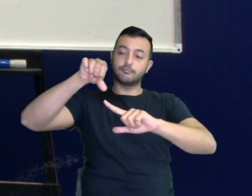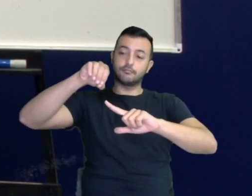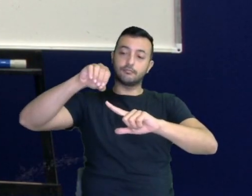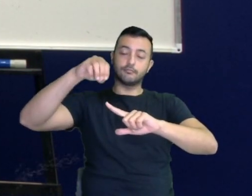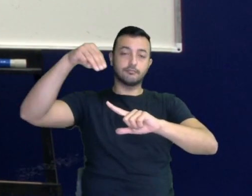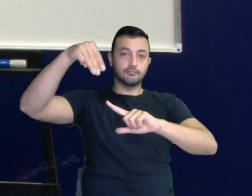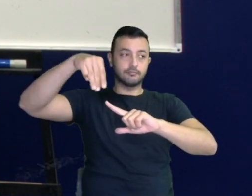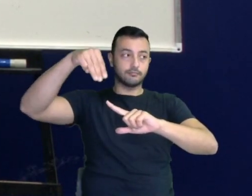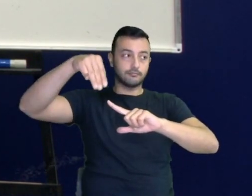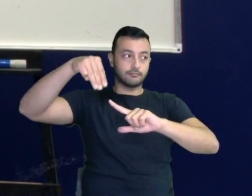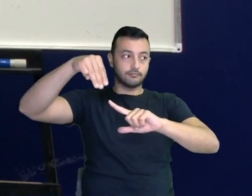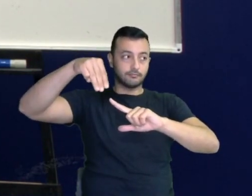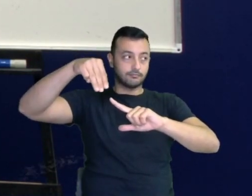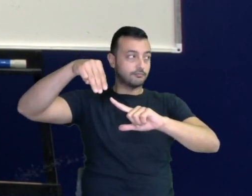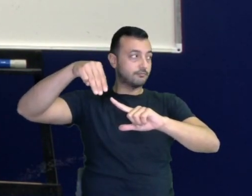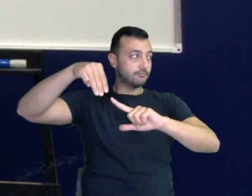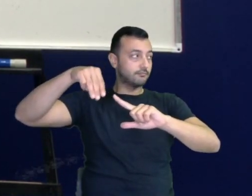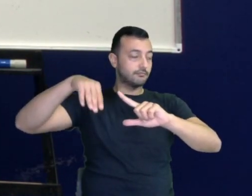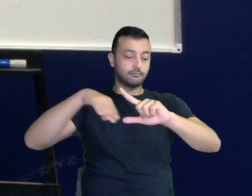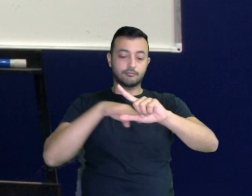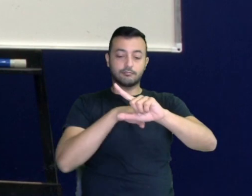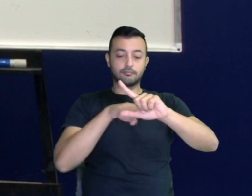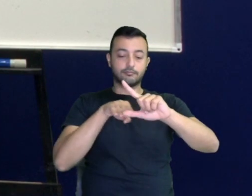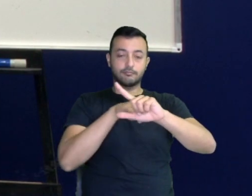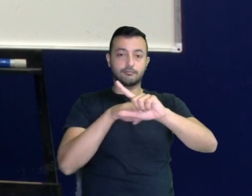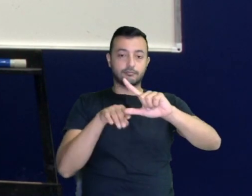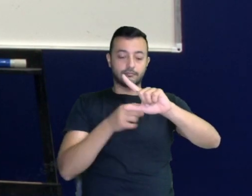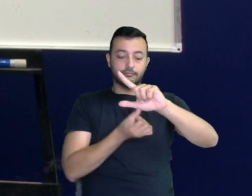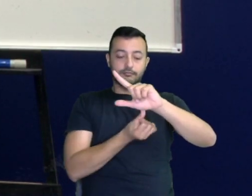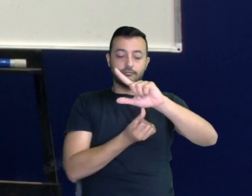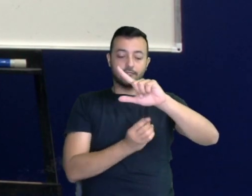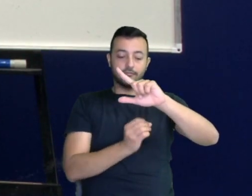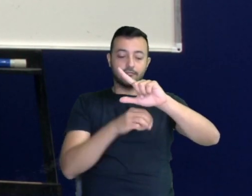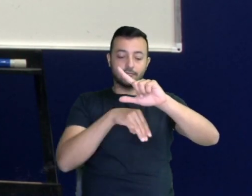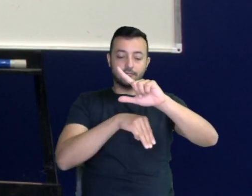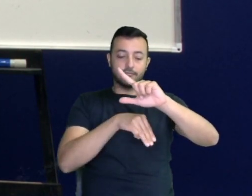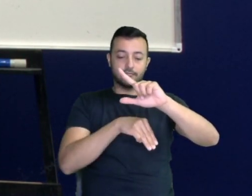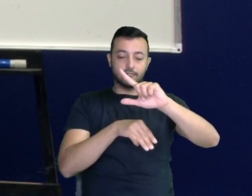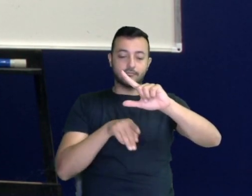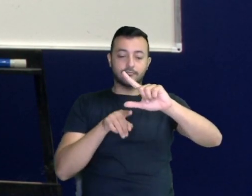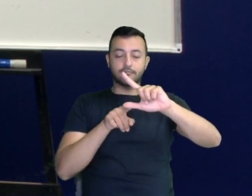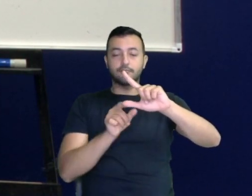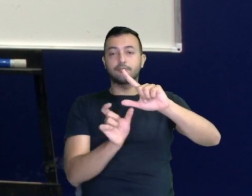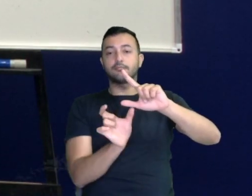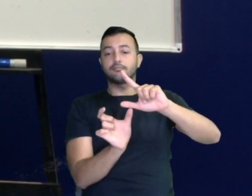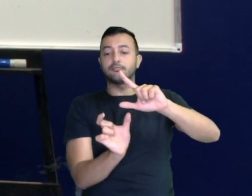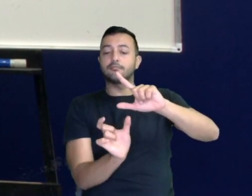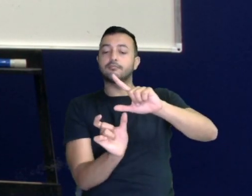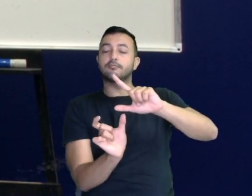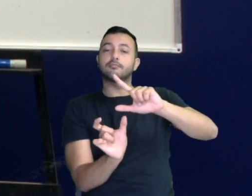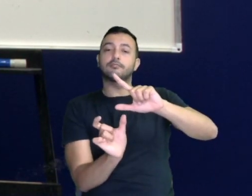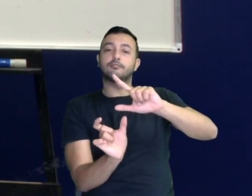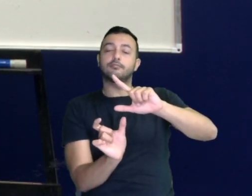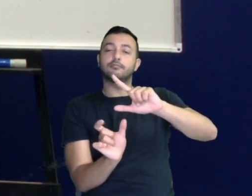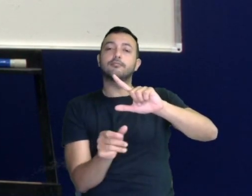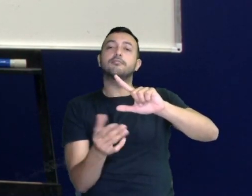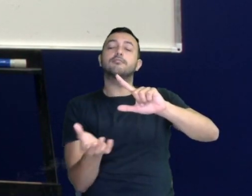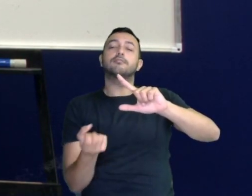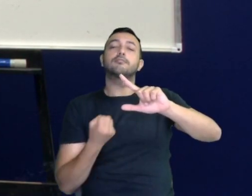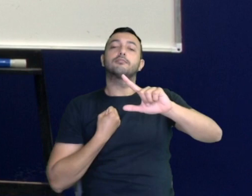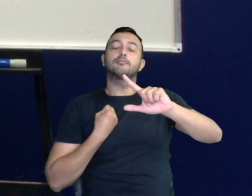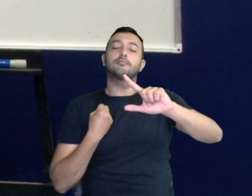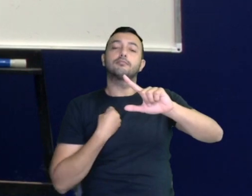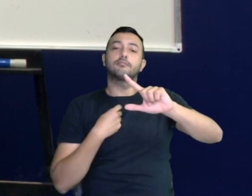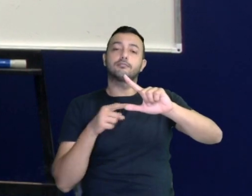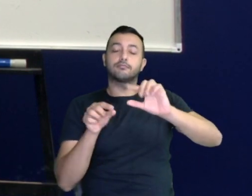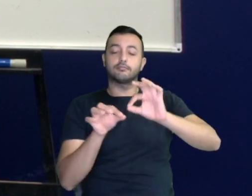metros. Nesta outra avenida temos 60 metros para cá e a gente quer saber qual é o tamanho, a